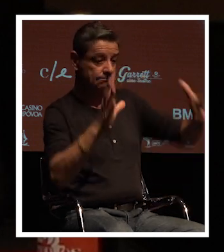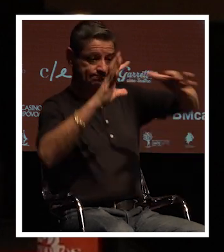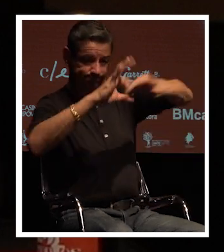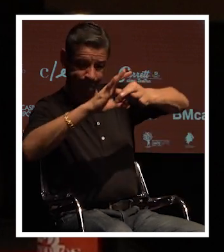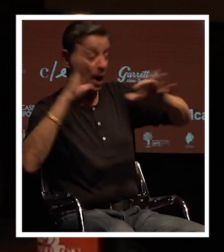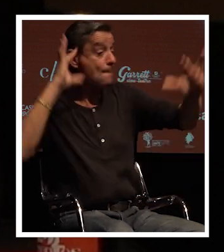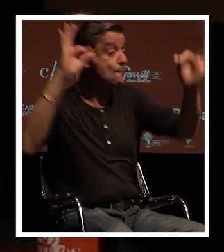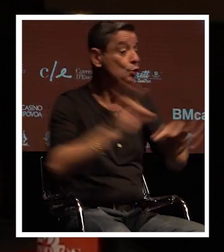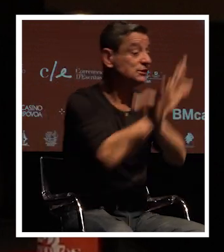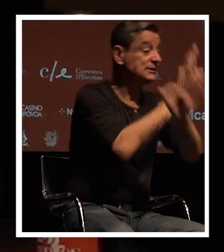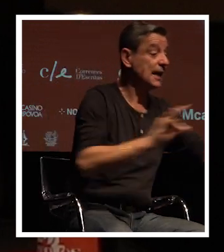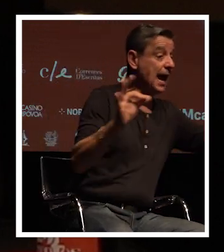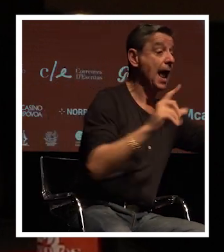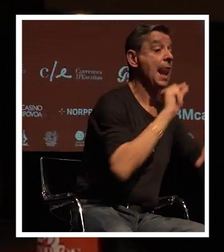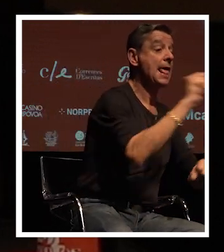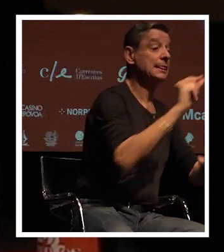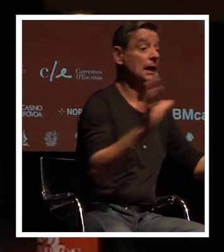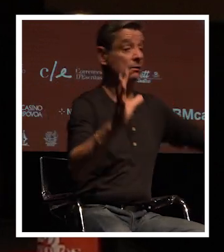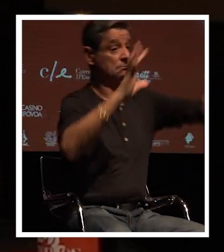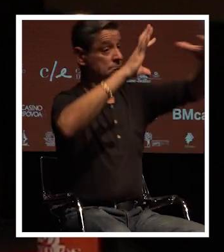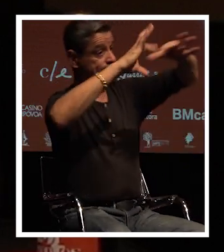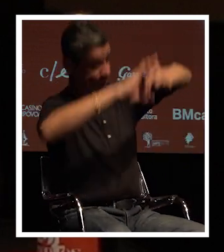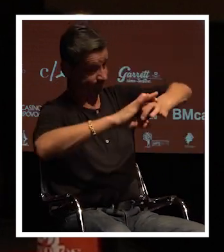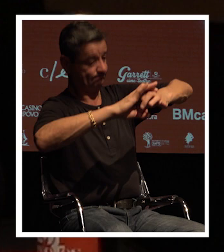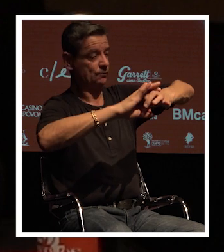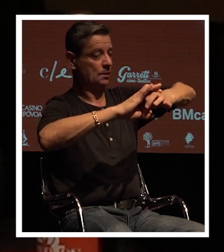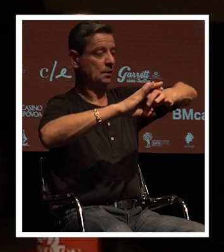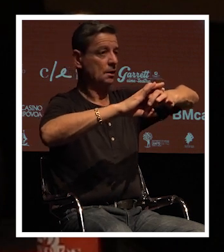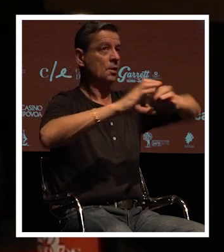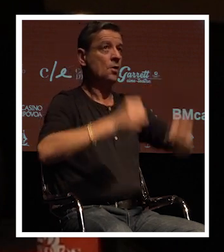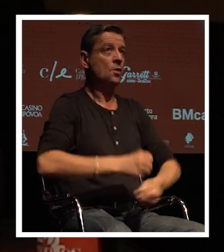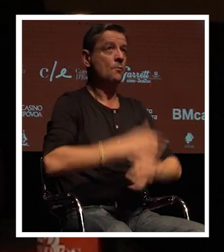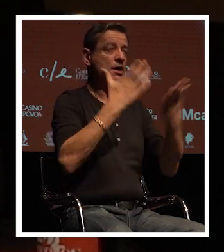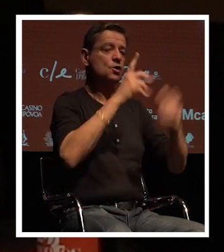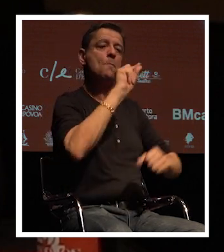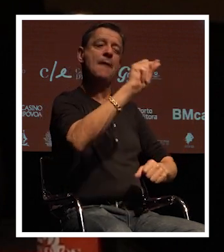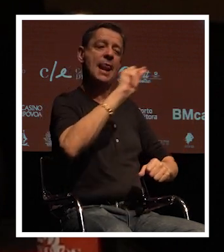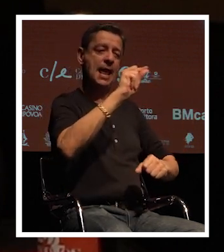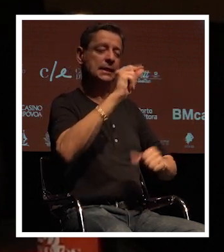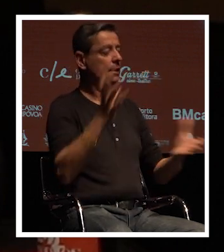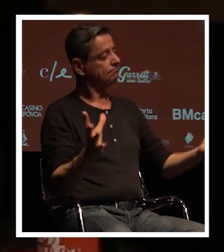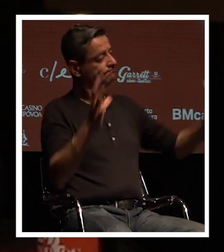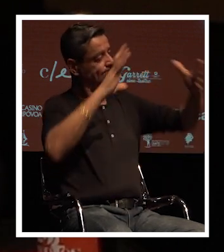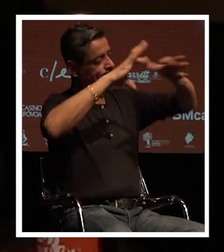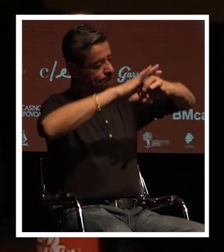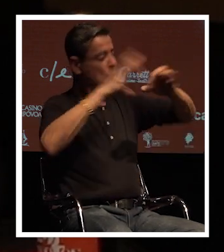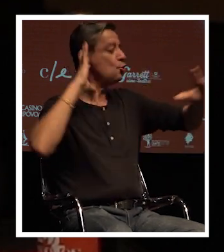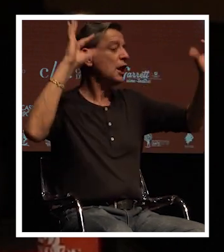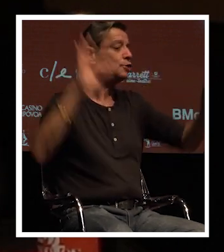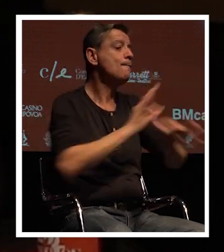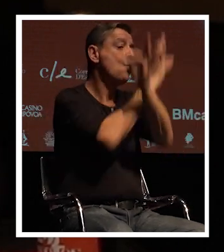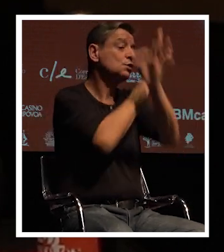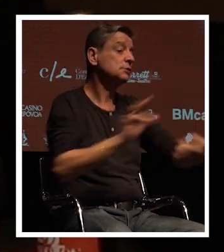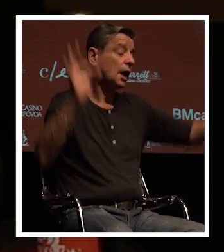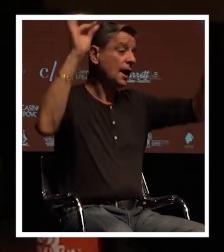e quanto muitas vezes é algo de e uma letra pode casar com muitas músicas não é e